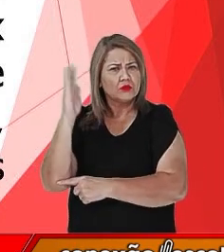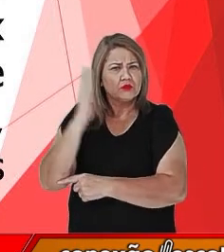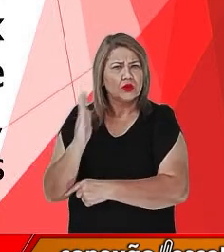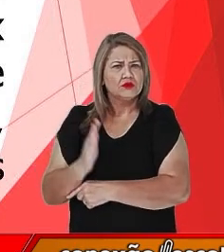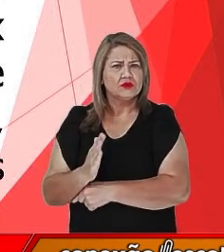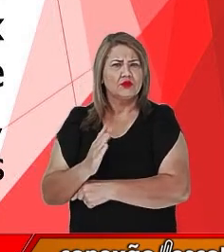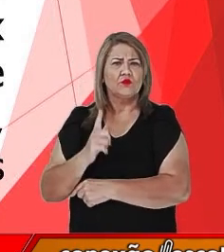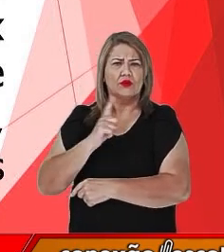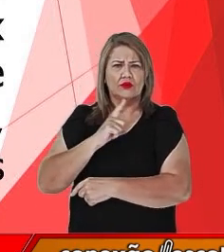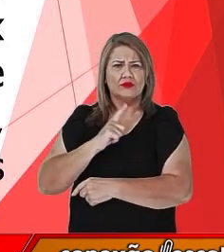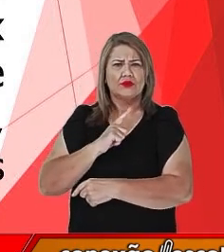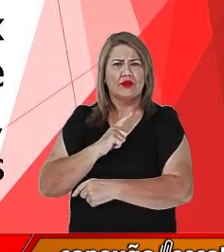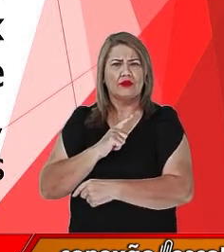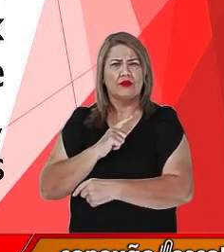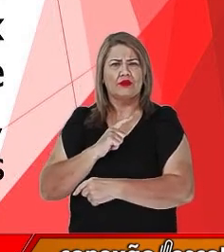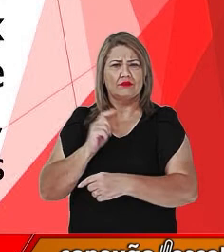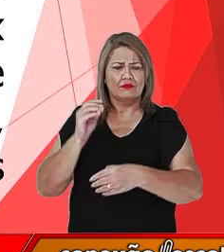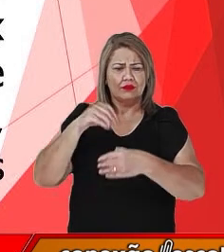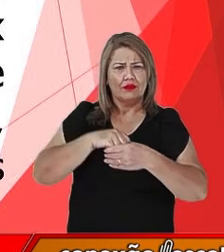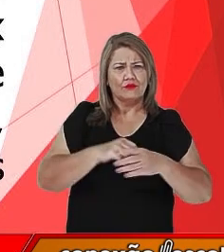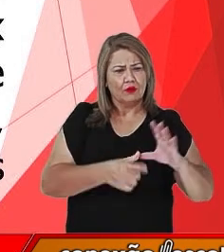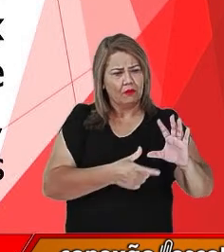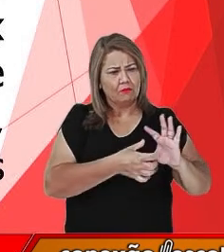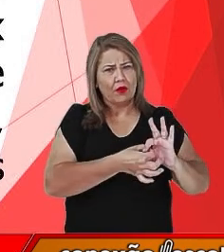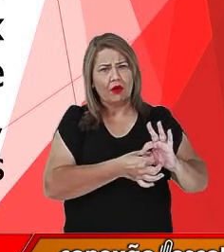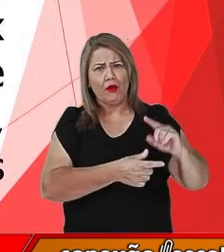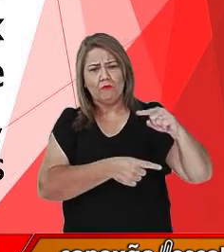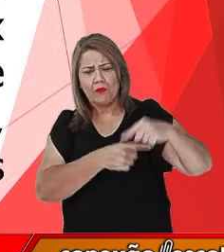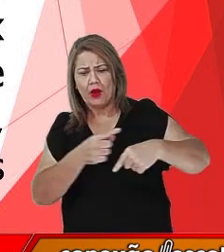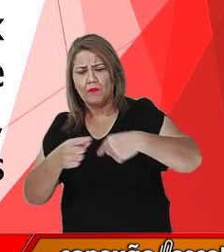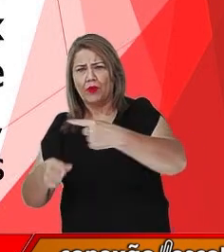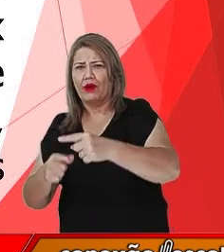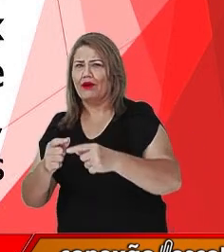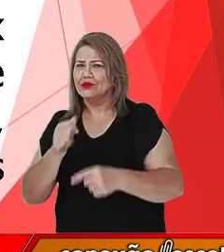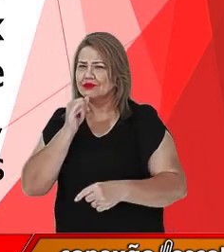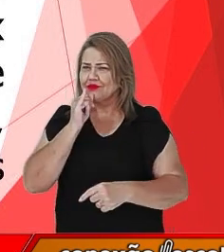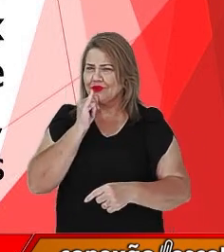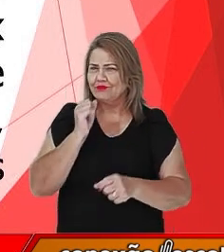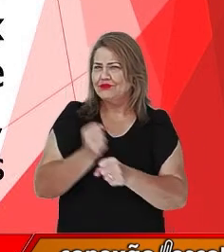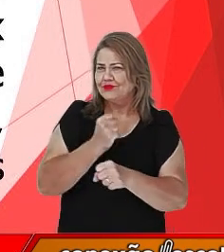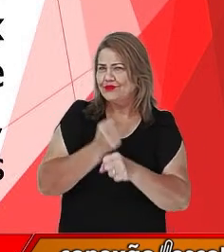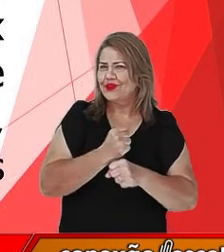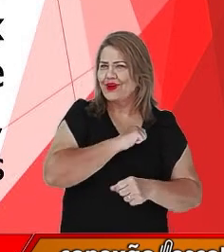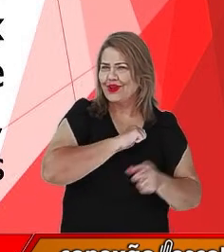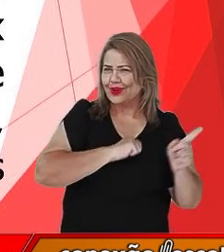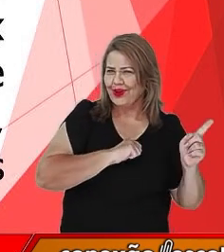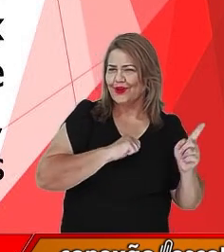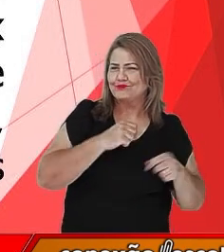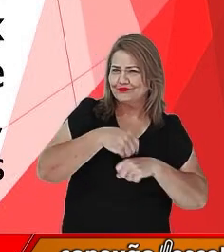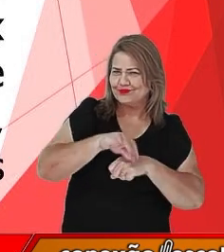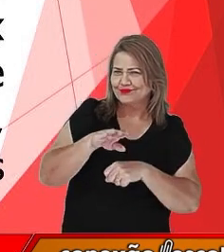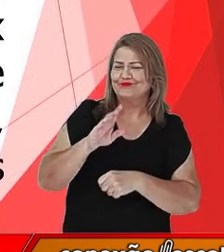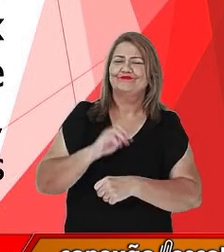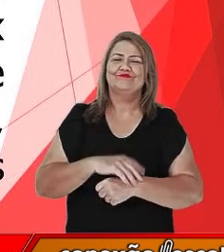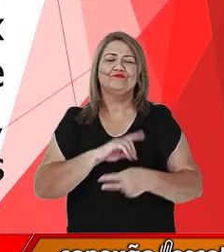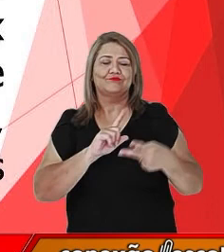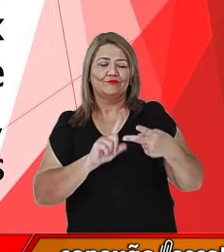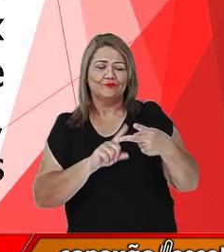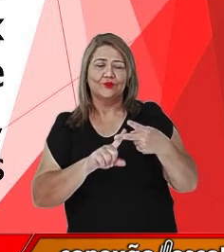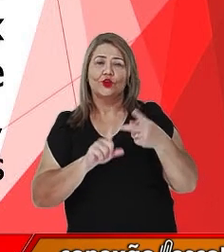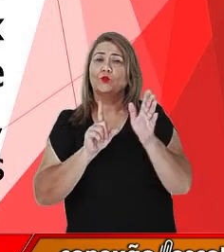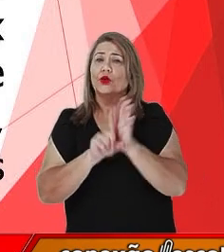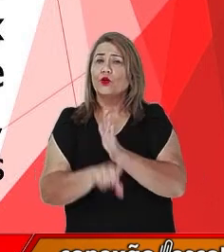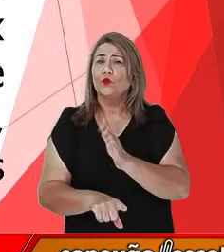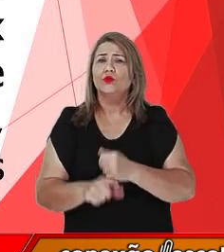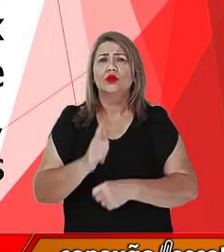uma plataforma intermodal? Lembra o que está acontecendo lá em Anápolis para responder essa questão, certo? Questão 2.